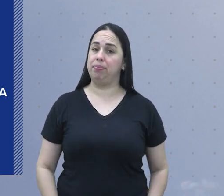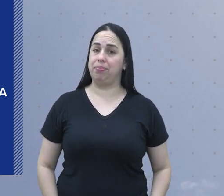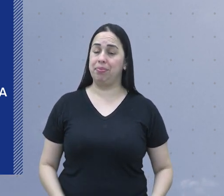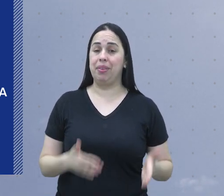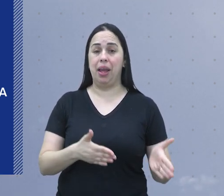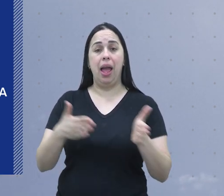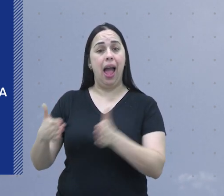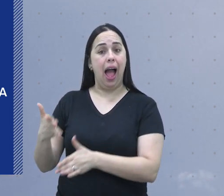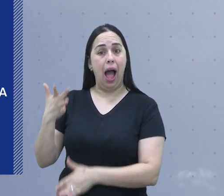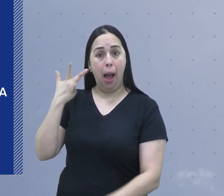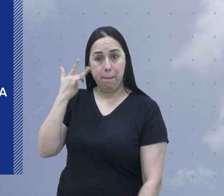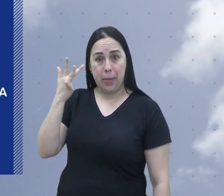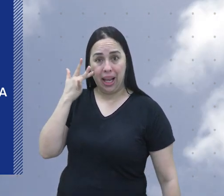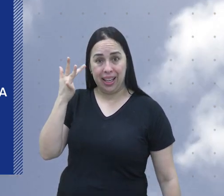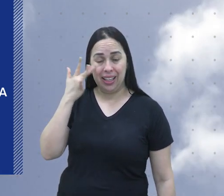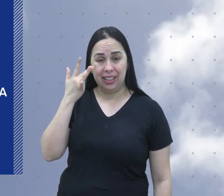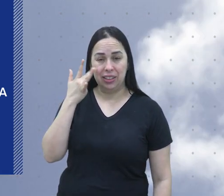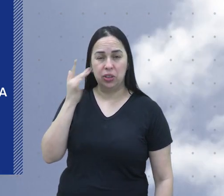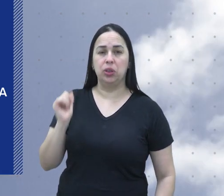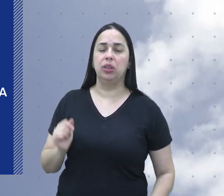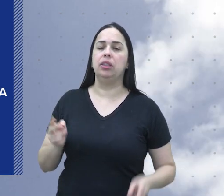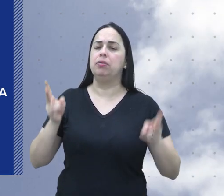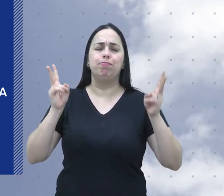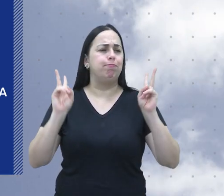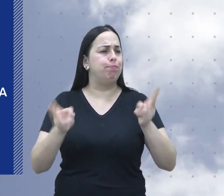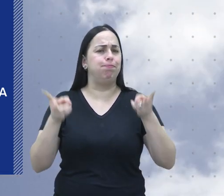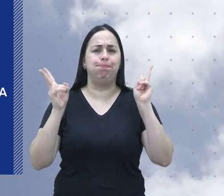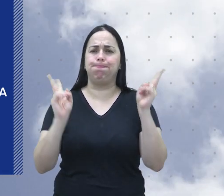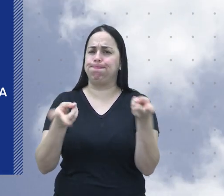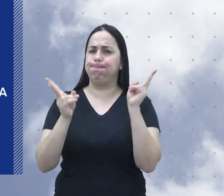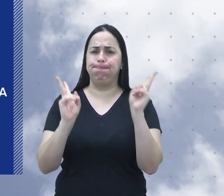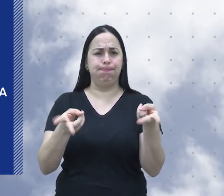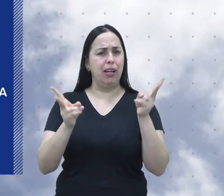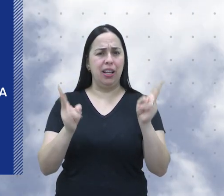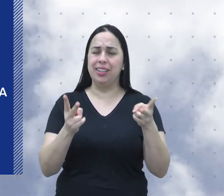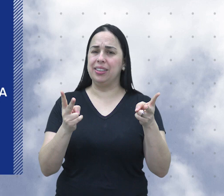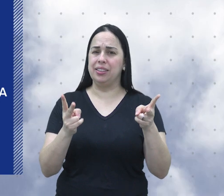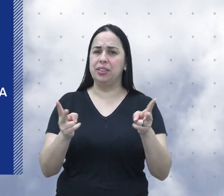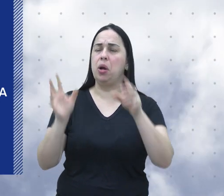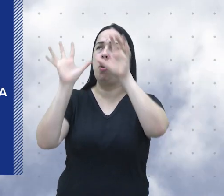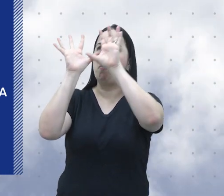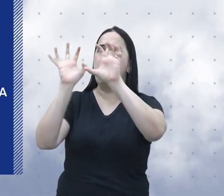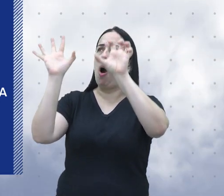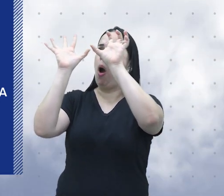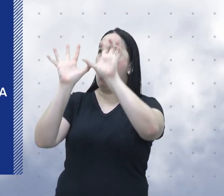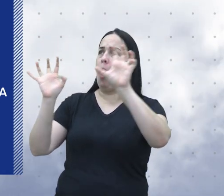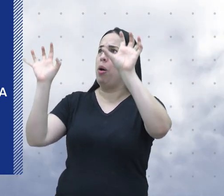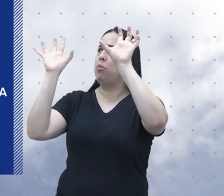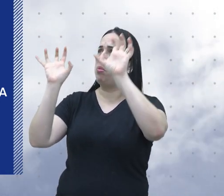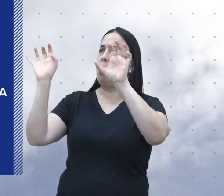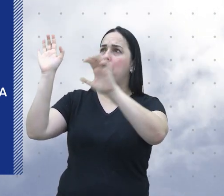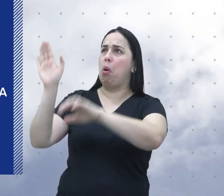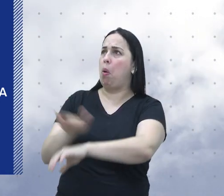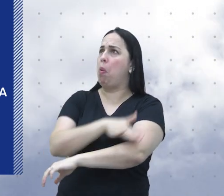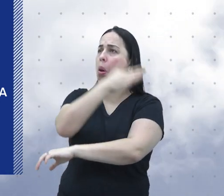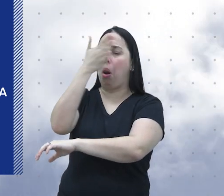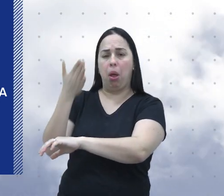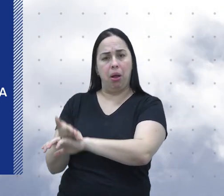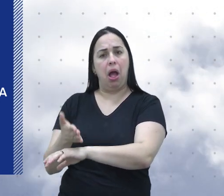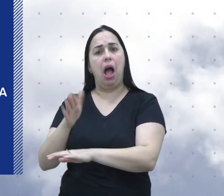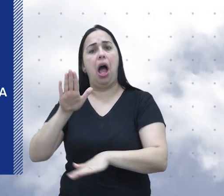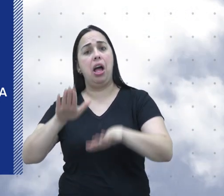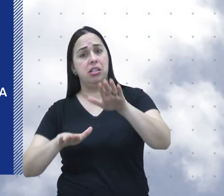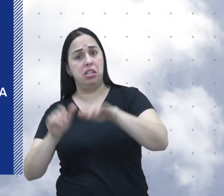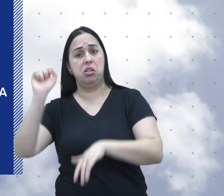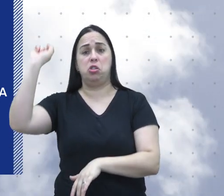17. Já para amanhã, quinta-feira, o tempo segue parecido como hoje, com muitas nuvens no céu durante todo o dia,